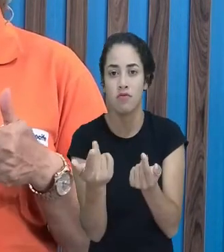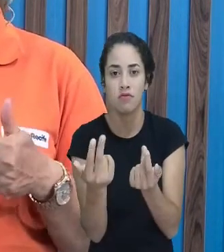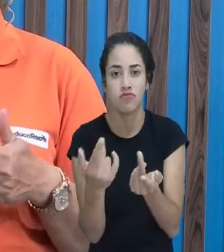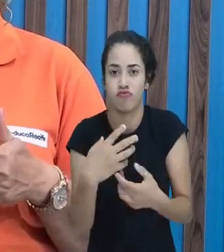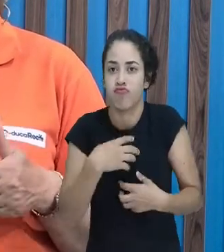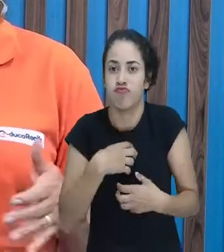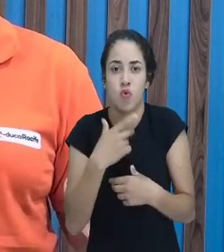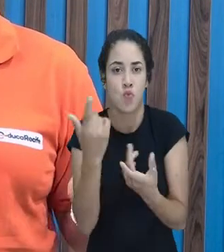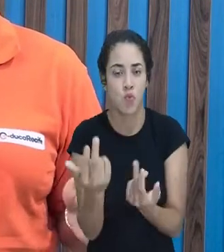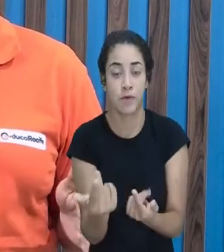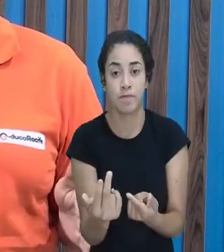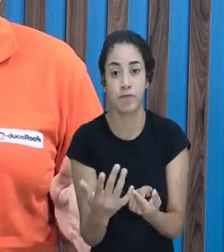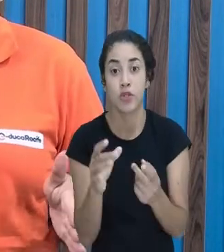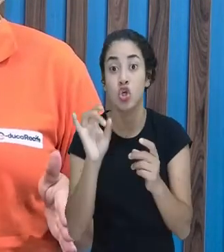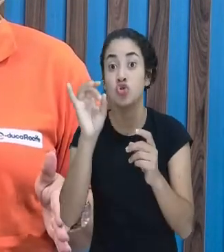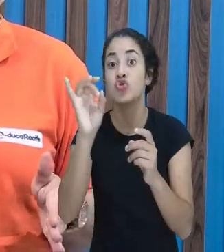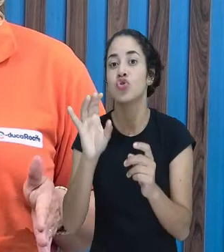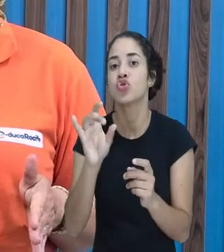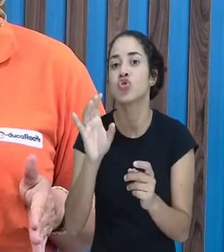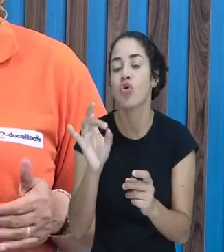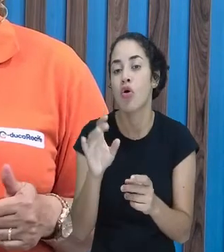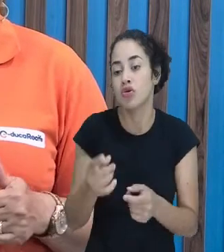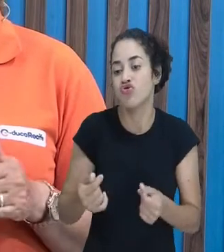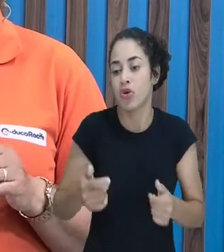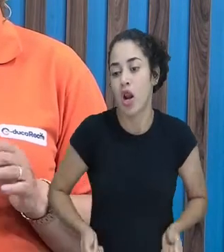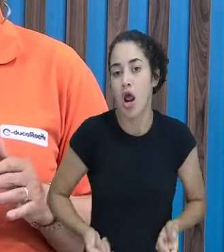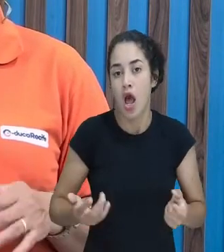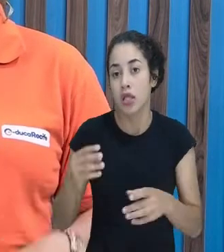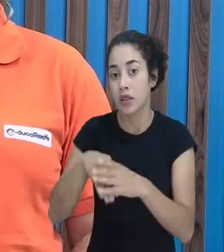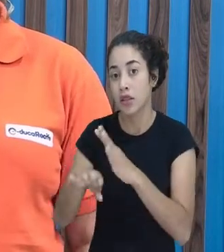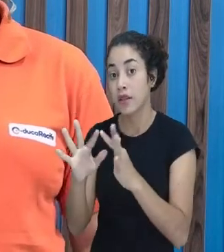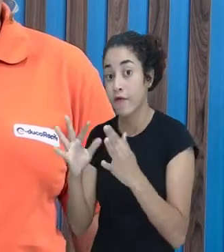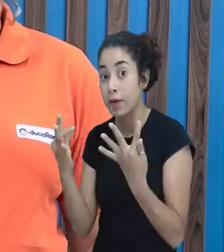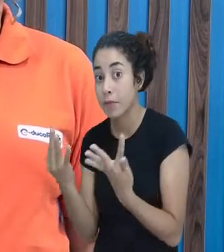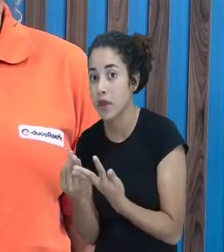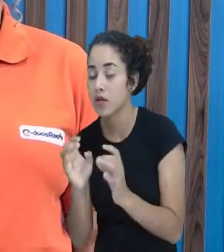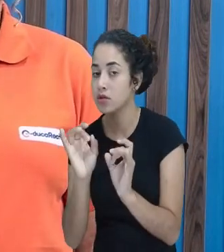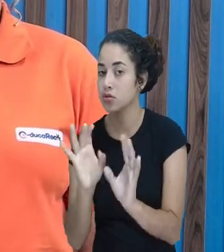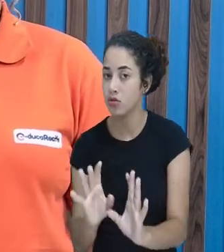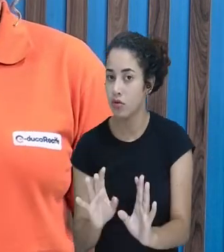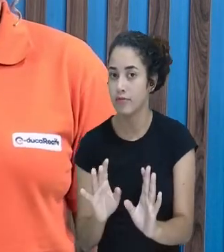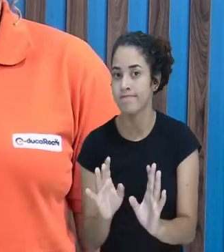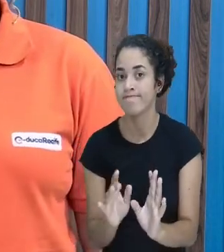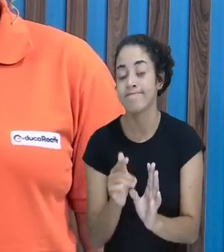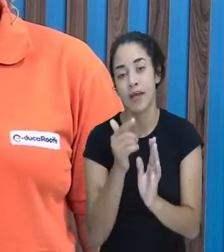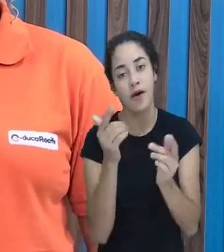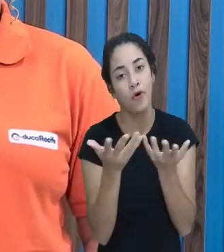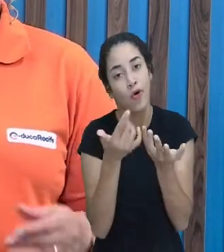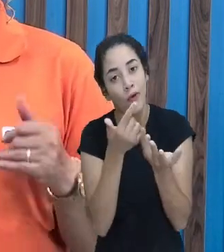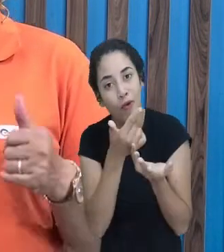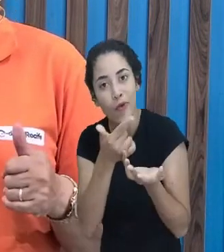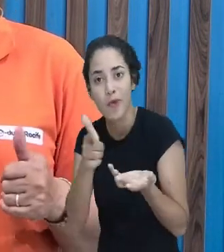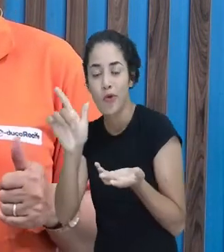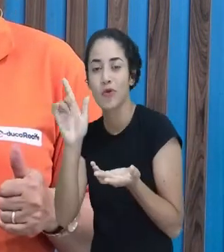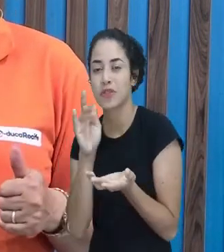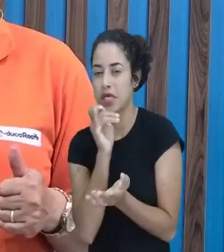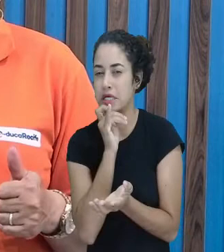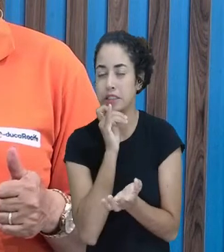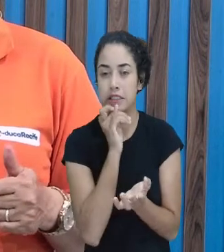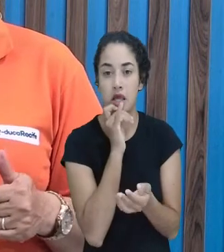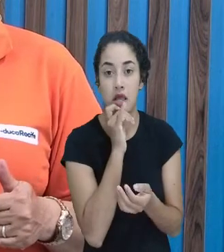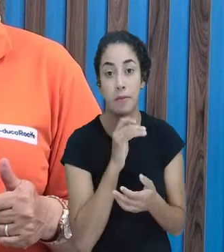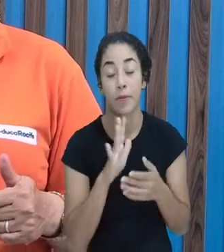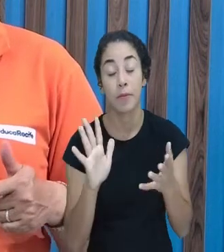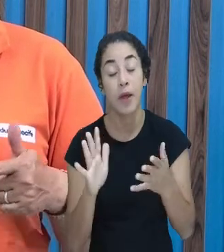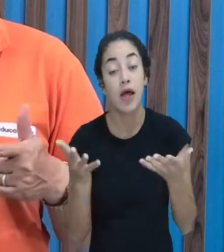estou fazendo isso aí com o orçamento, né? Então, ficou claro. Vamos fazer um outro orçamento, só que esse orçamento que eu vou